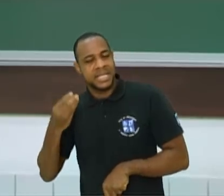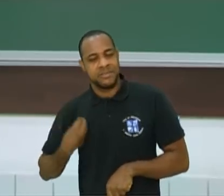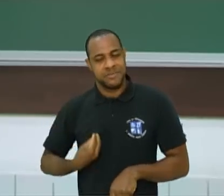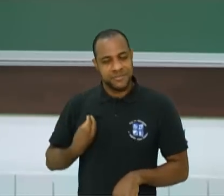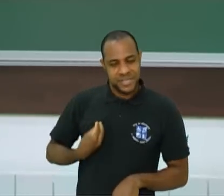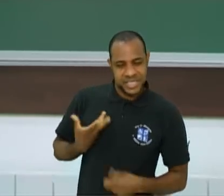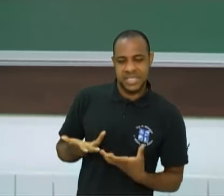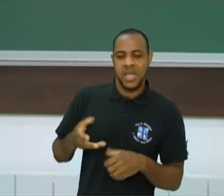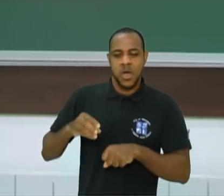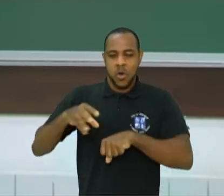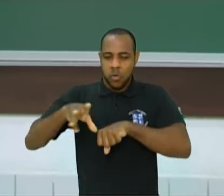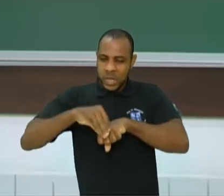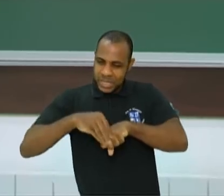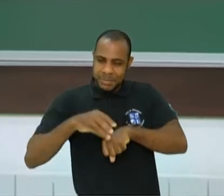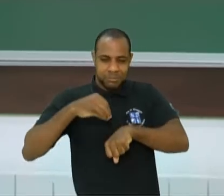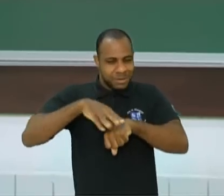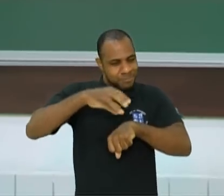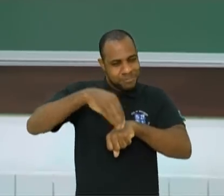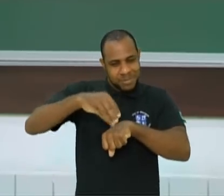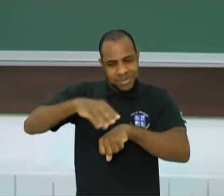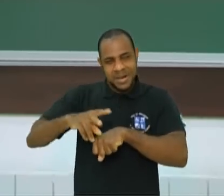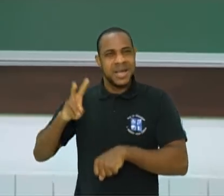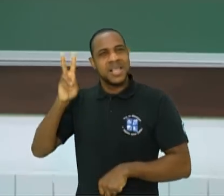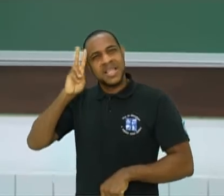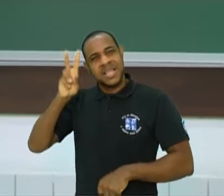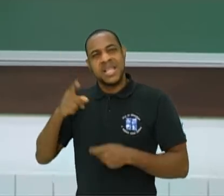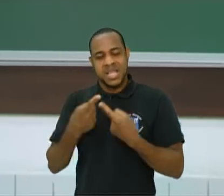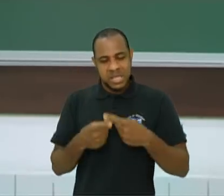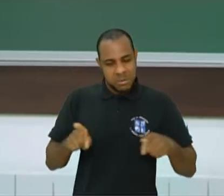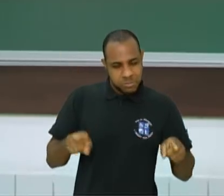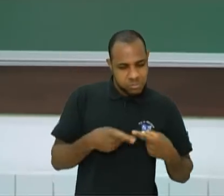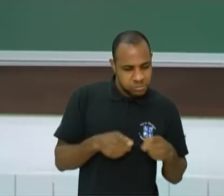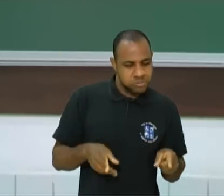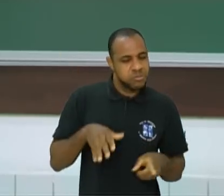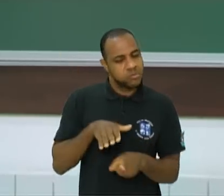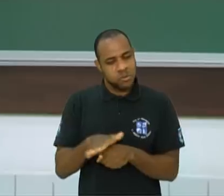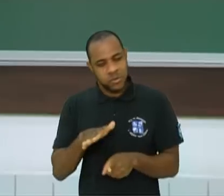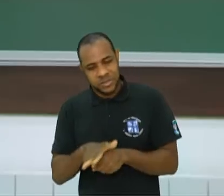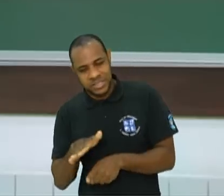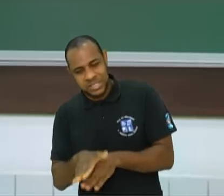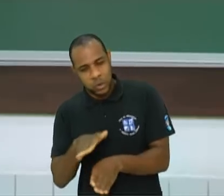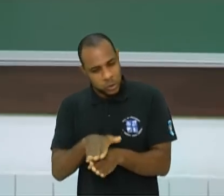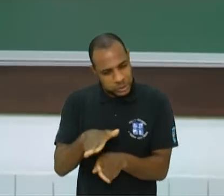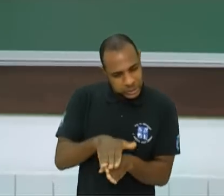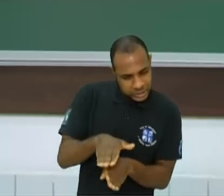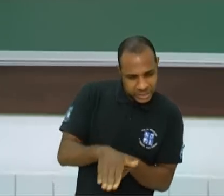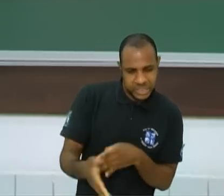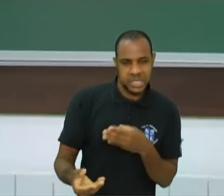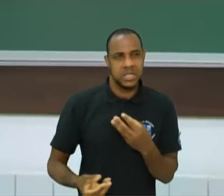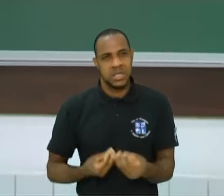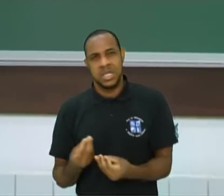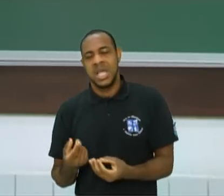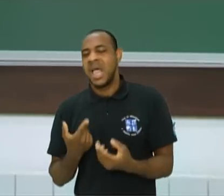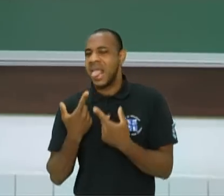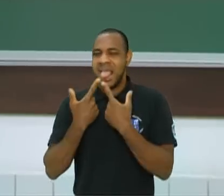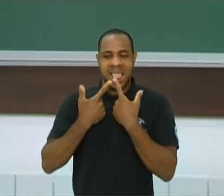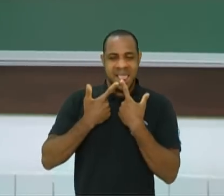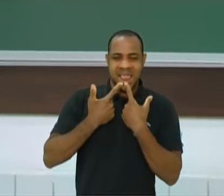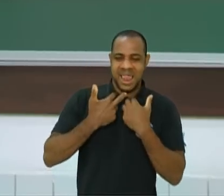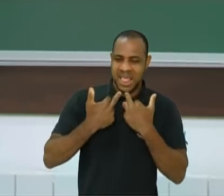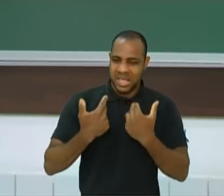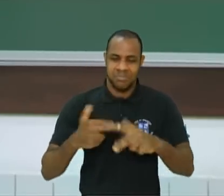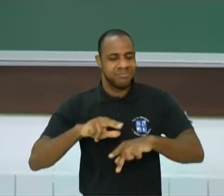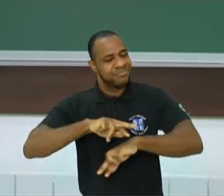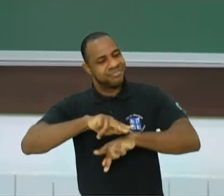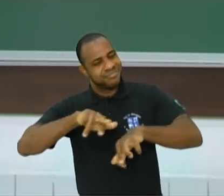né, passar as suas memórias, seja na música, seja conselhos, seja em todas as linguagens, né, e